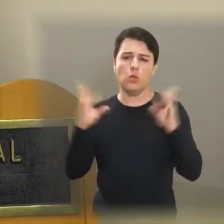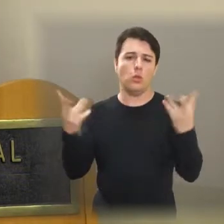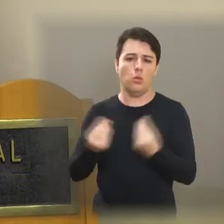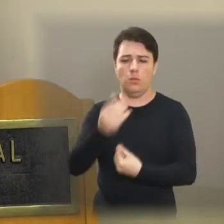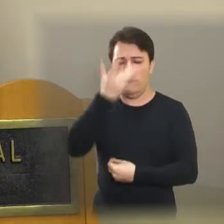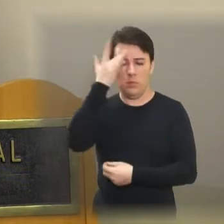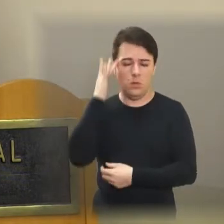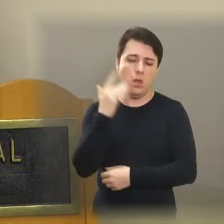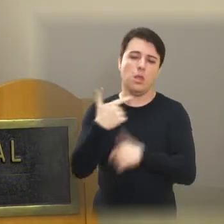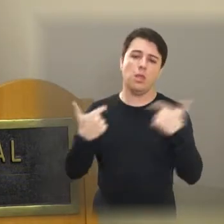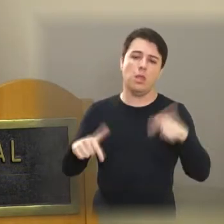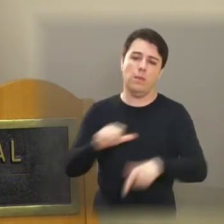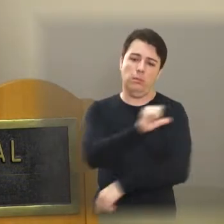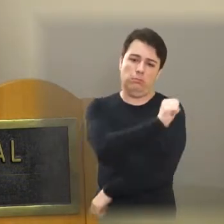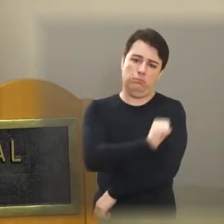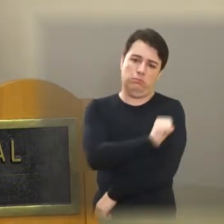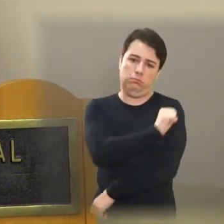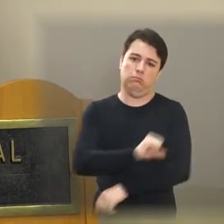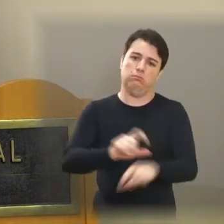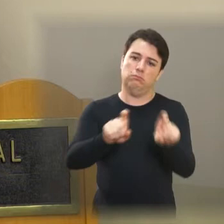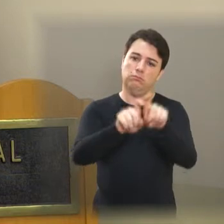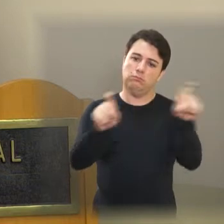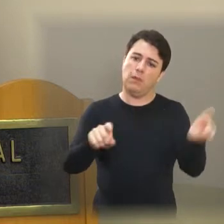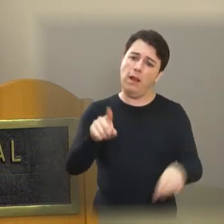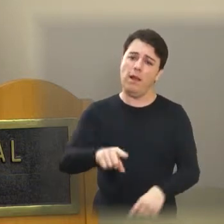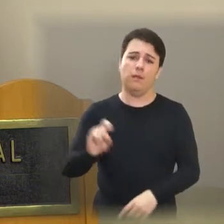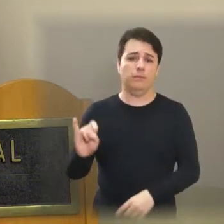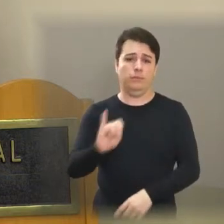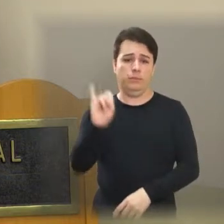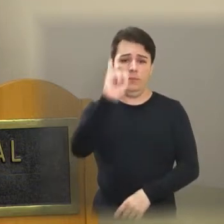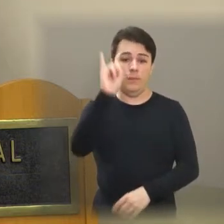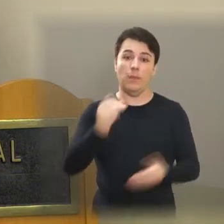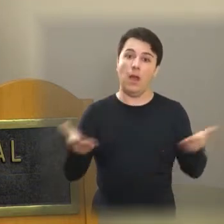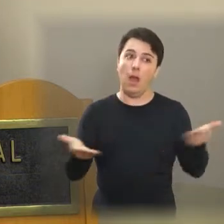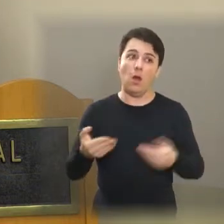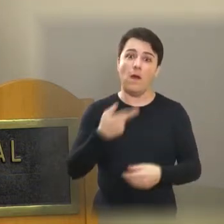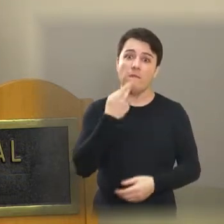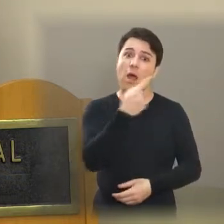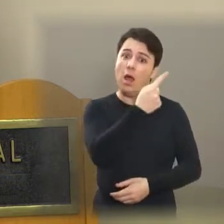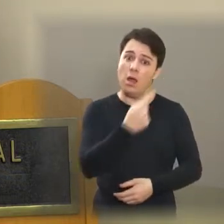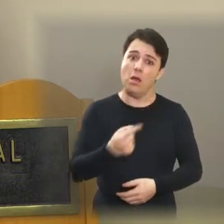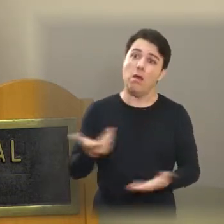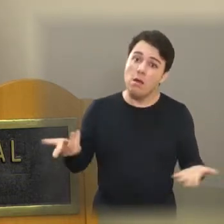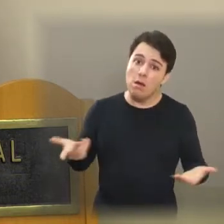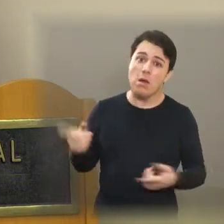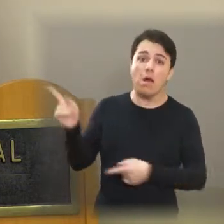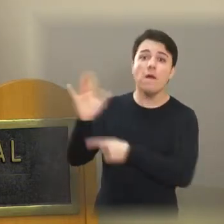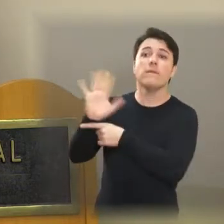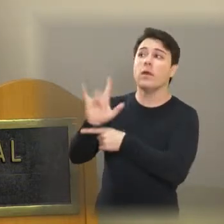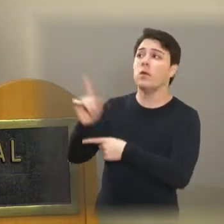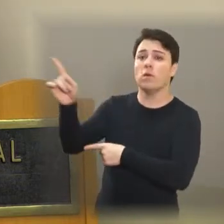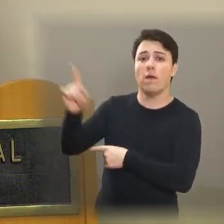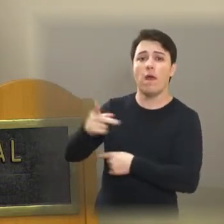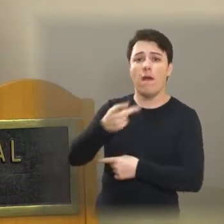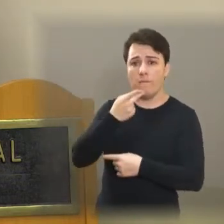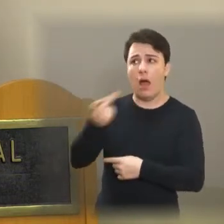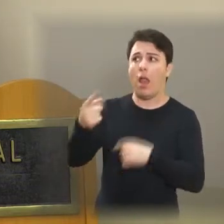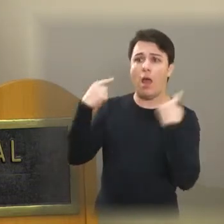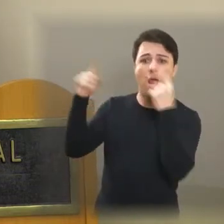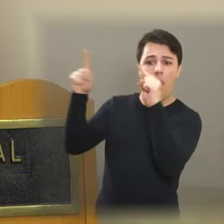né? Isso que é importante. É agora falar desse vídeo agora. Por que não vem? Fala outro vídeo. Por que não faz isso